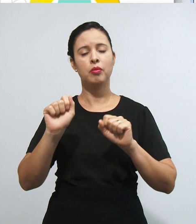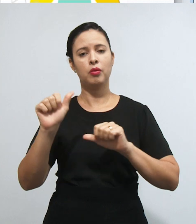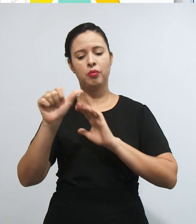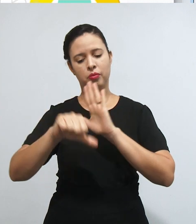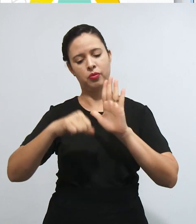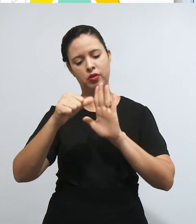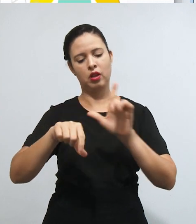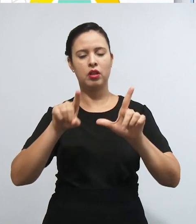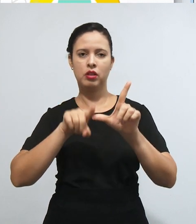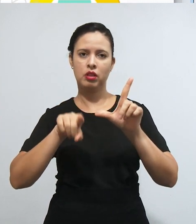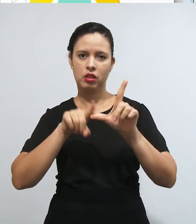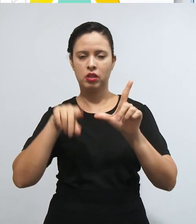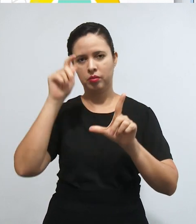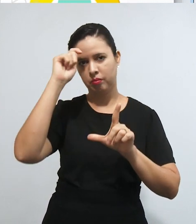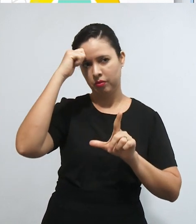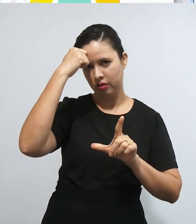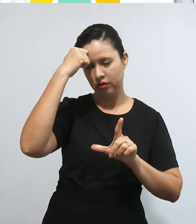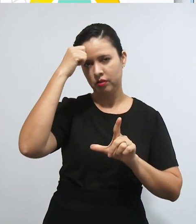fonte.